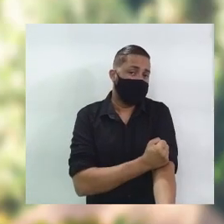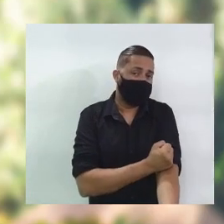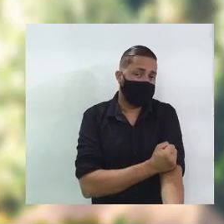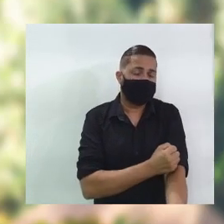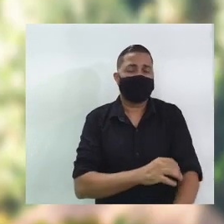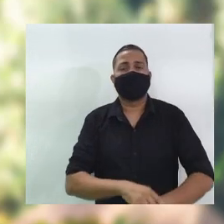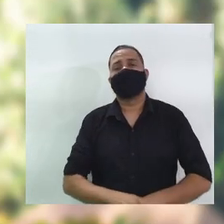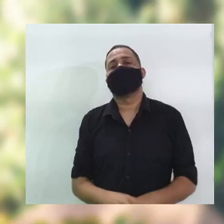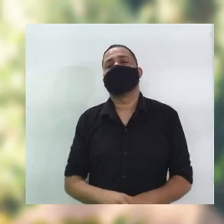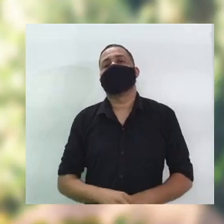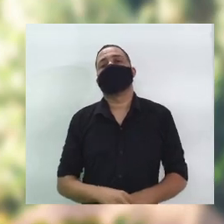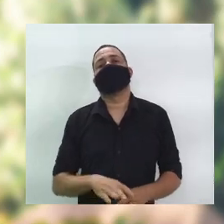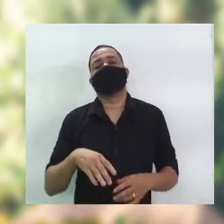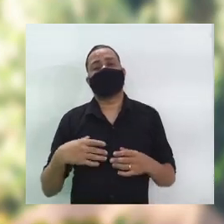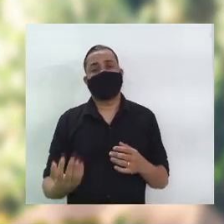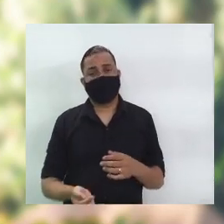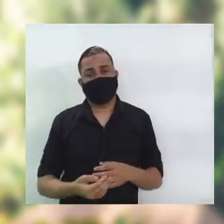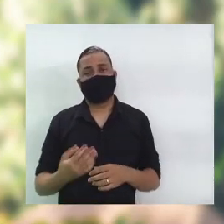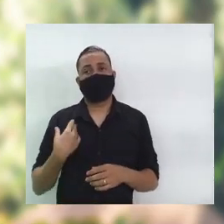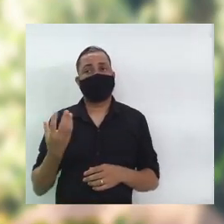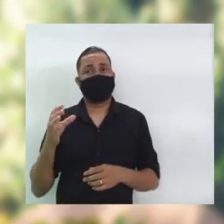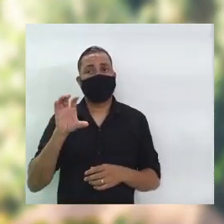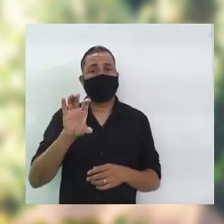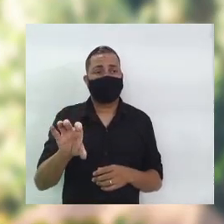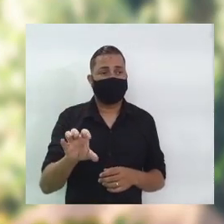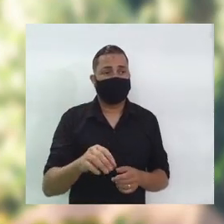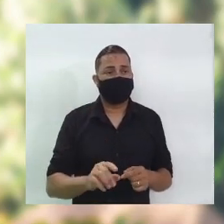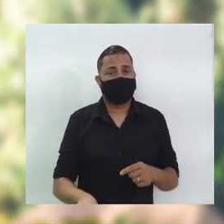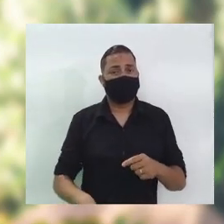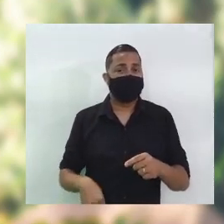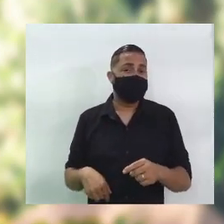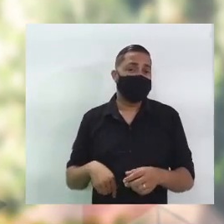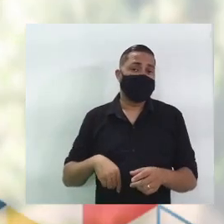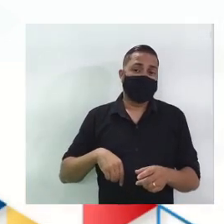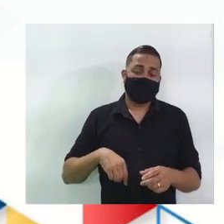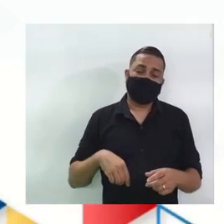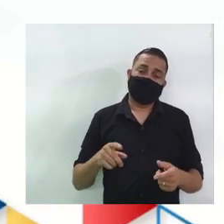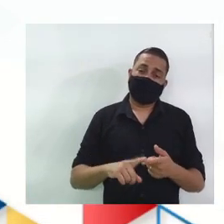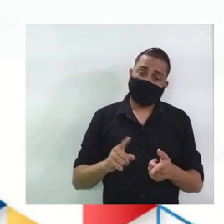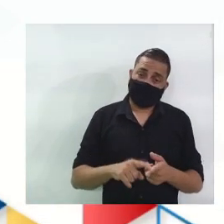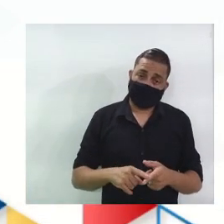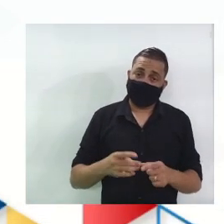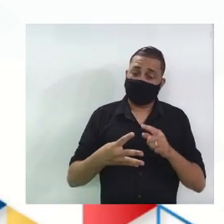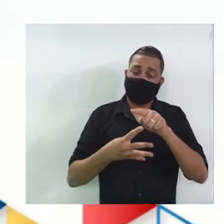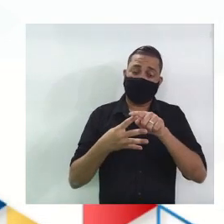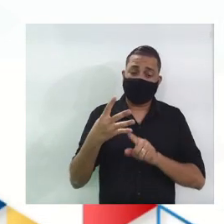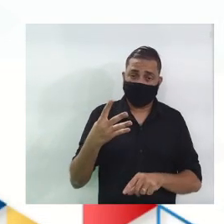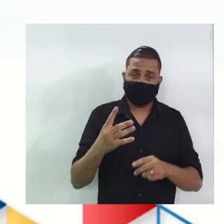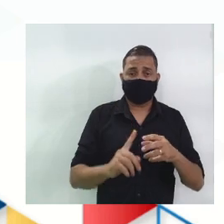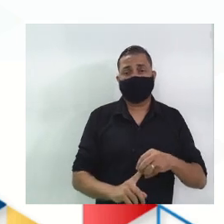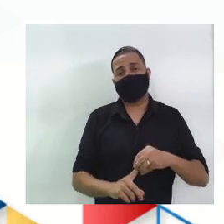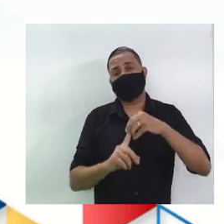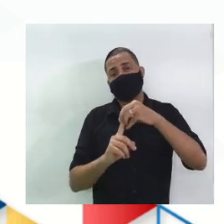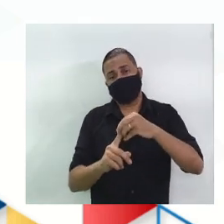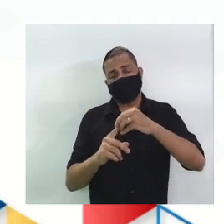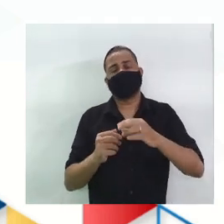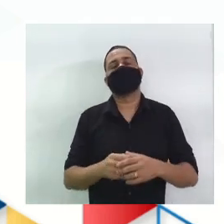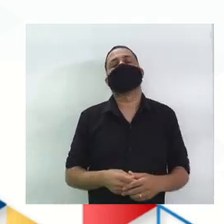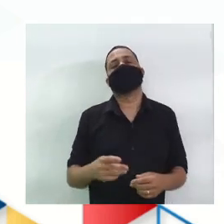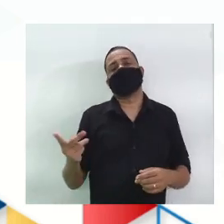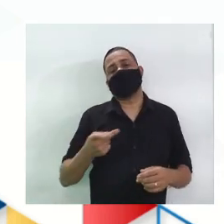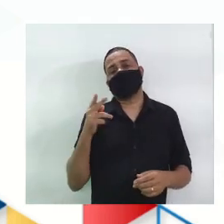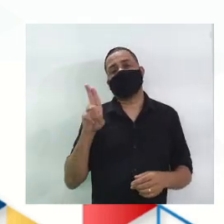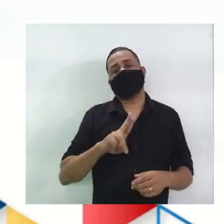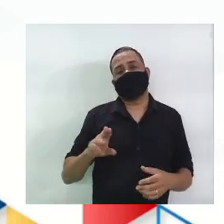usar drogas. Então, aqui coloquei para vocês, mais uma vez, 4 princípios, não é isso? Que falam sobre o que? O uso